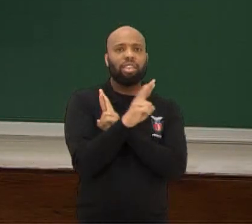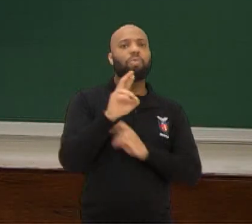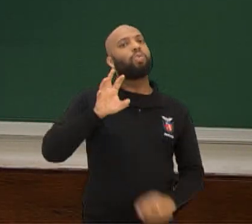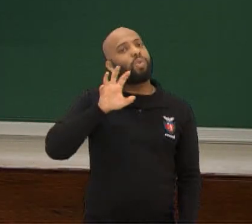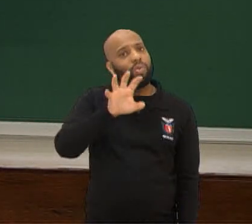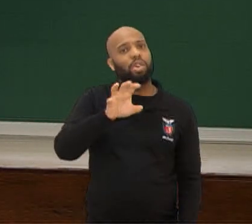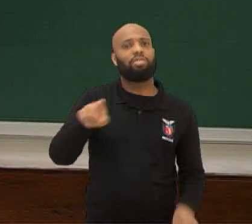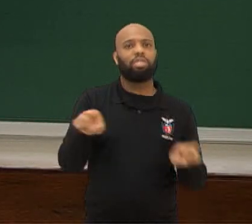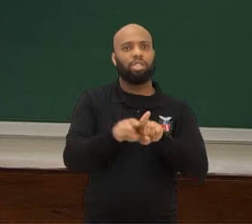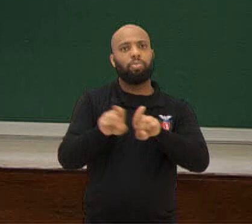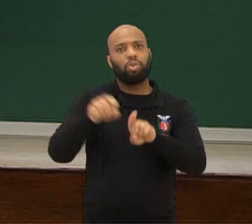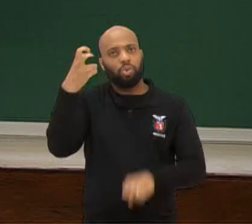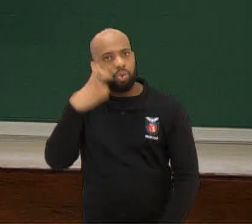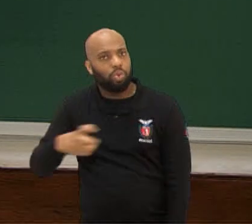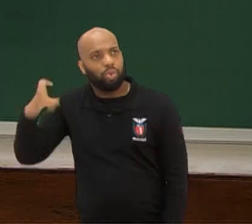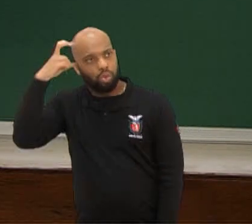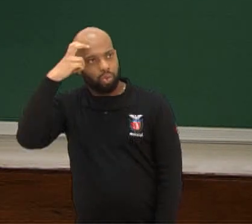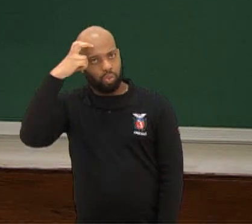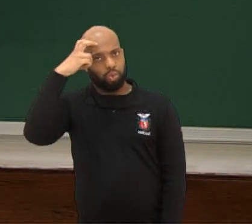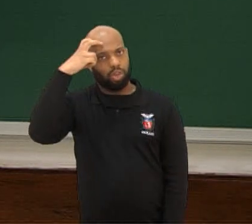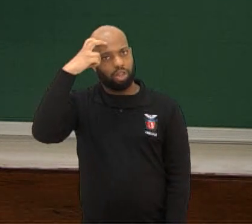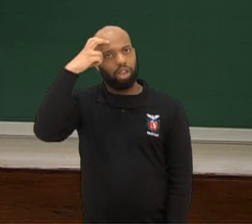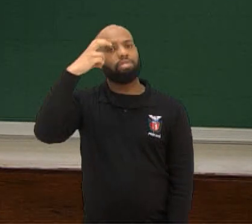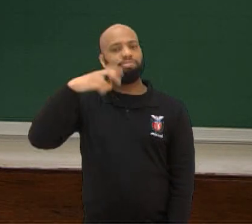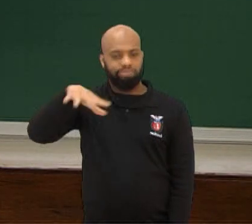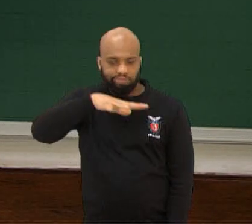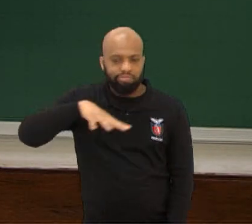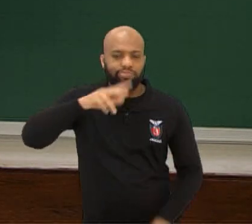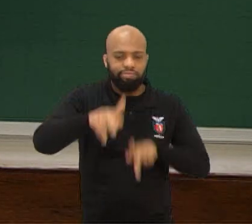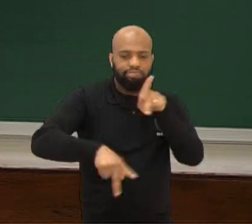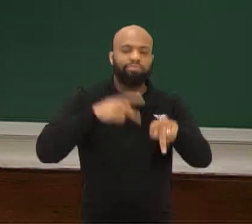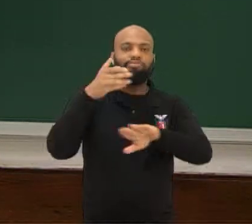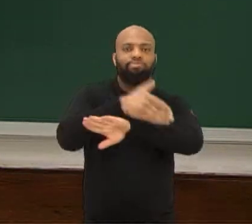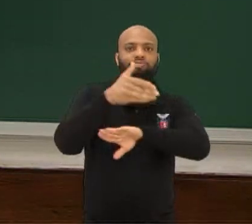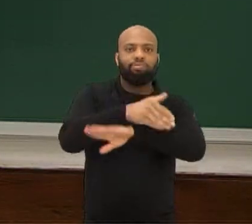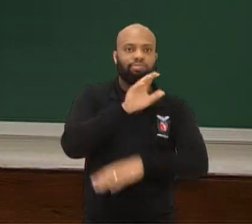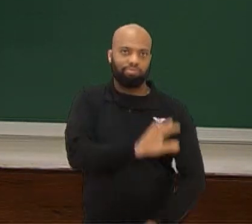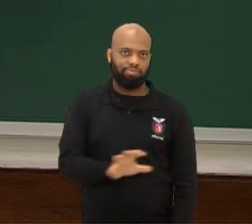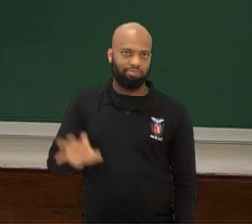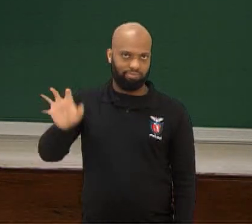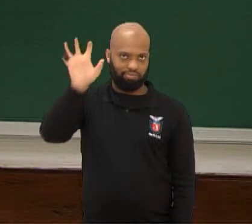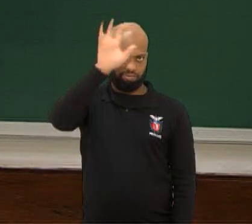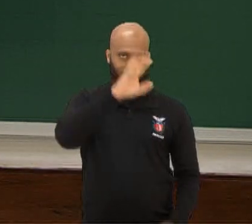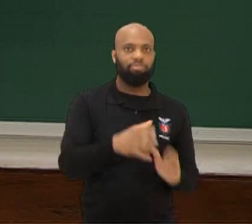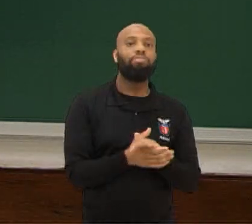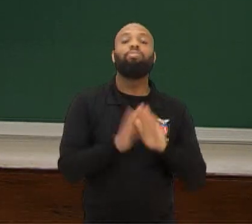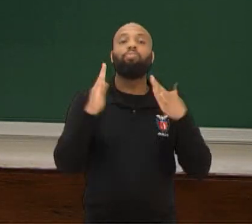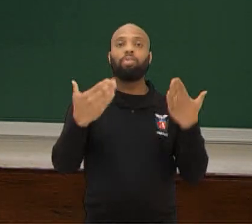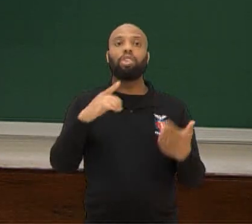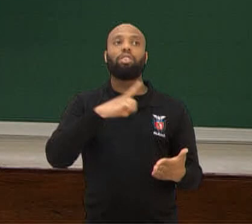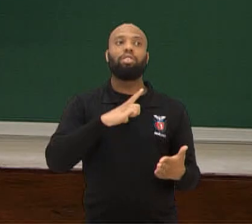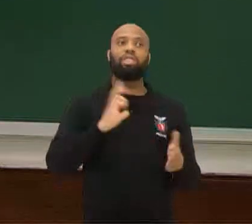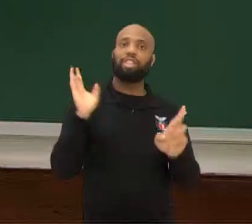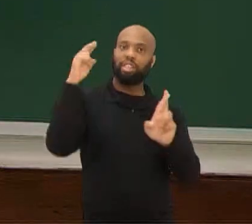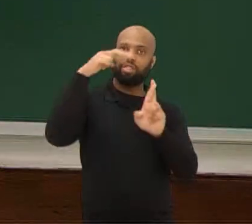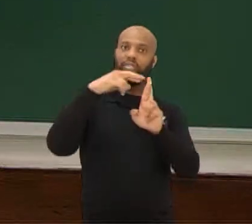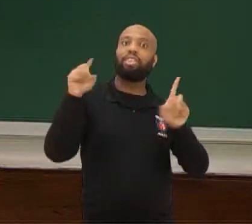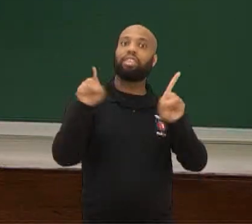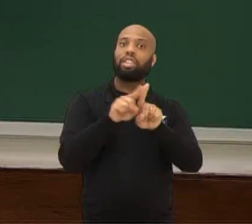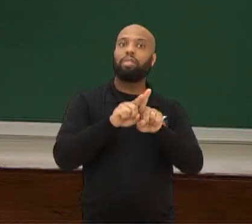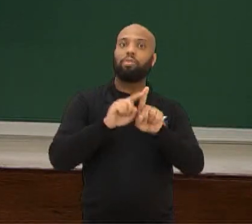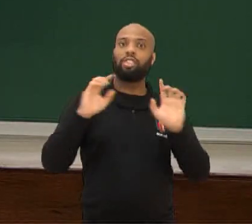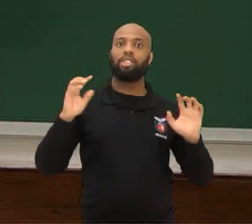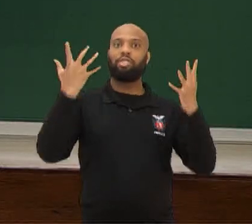questão cultural dos povos que ocuparam a região, né? E aí nós temos como referência a Festa da